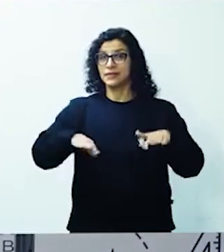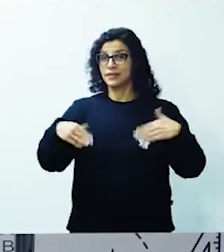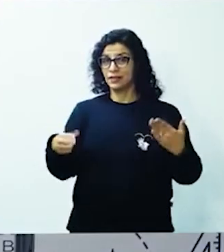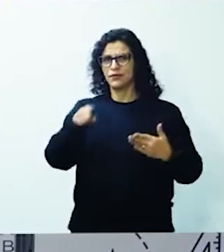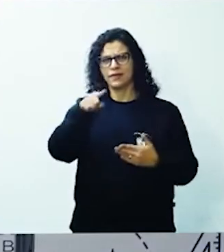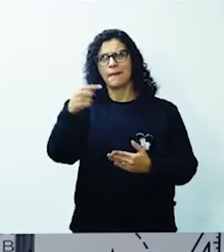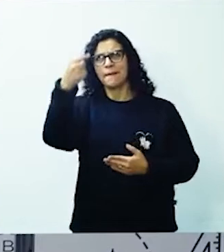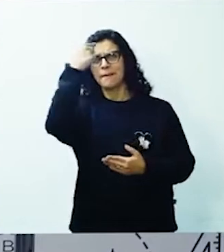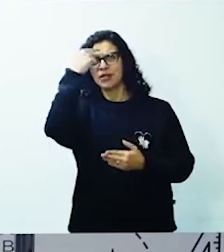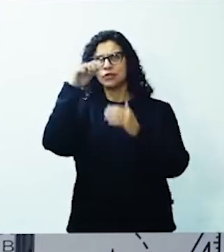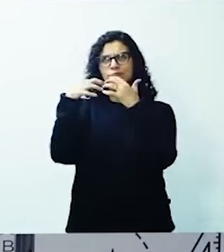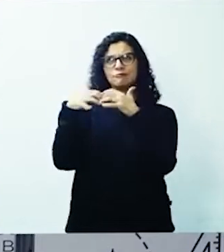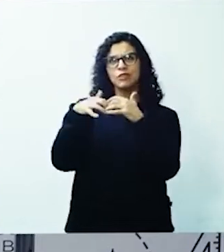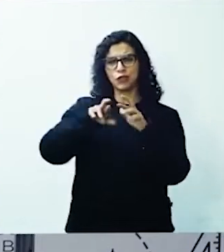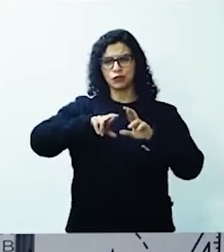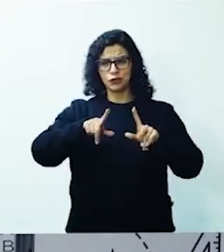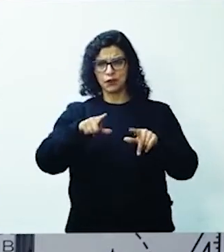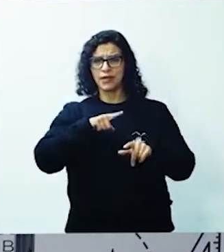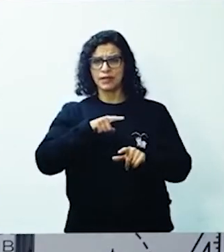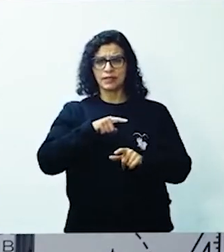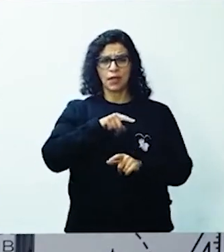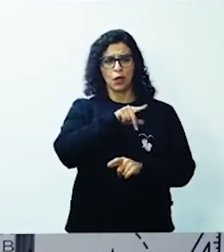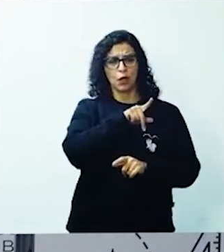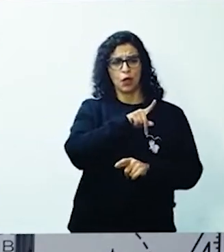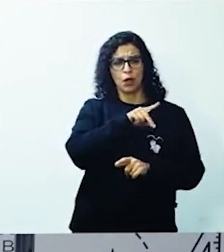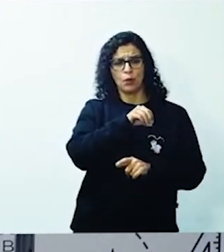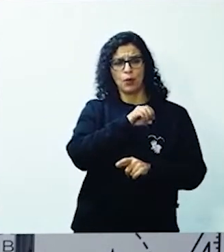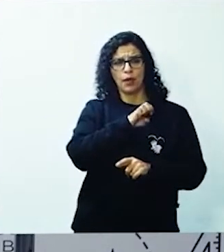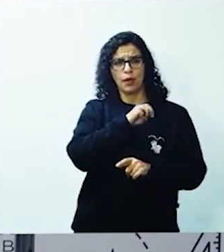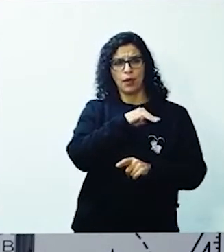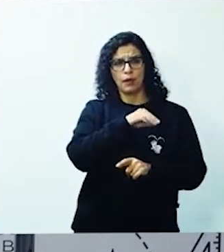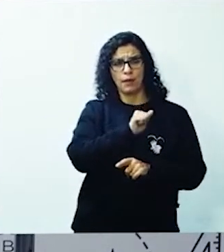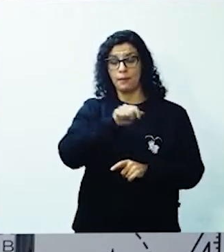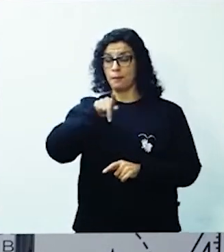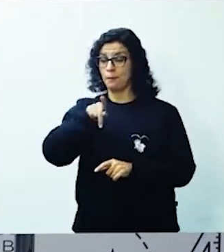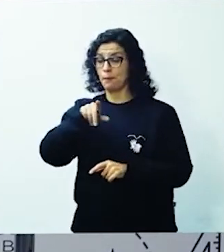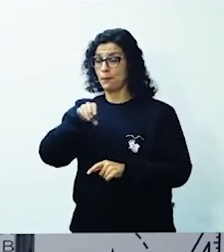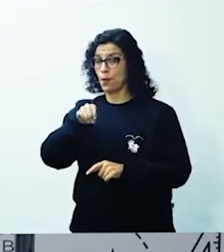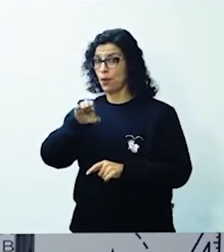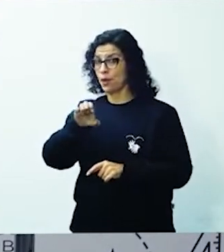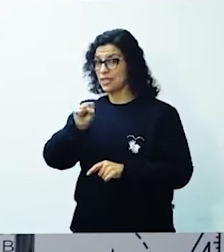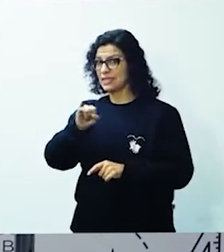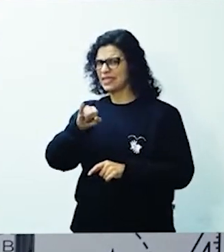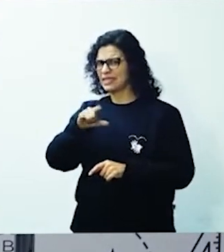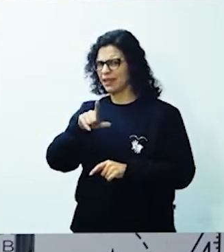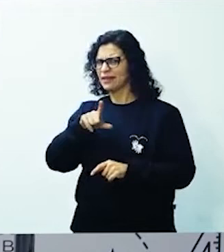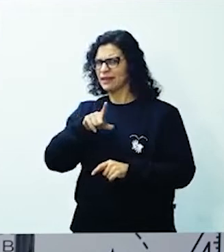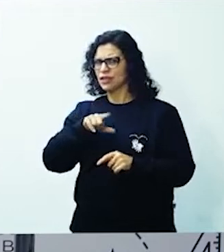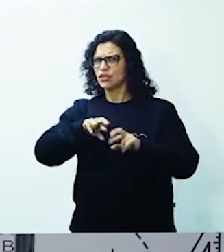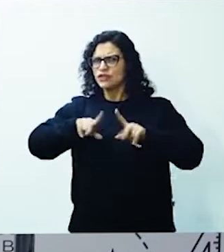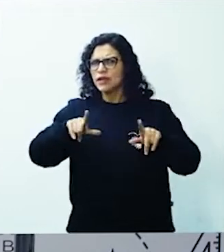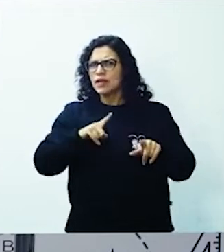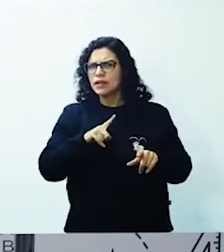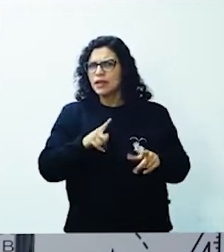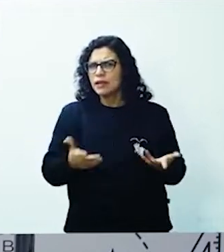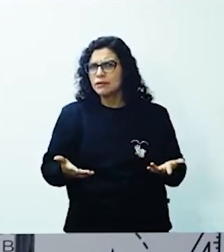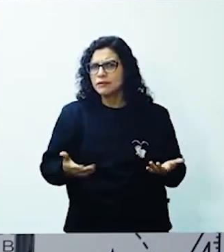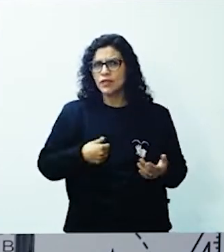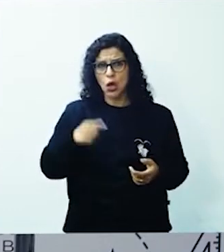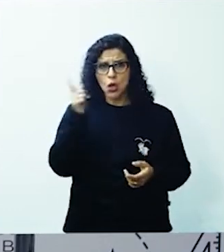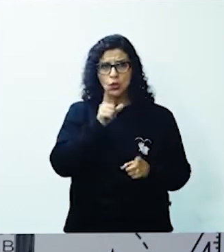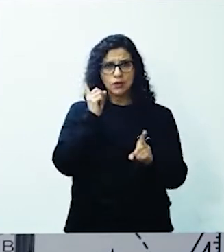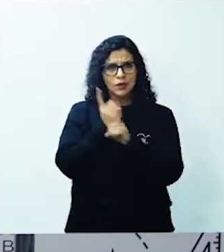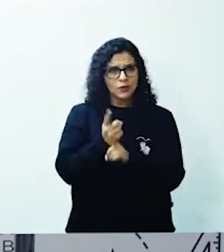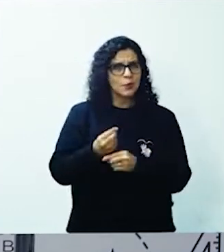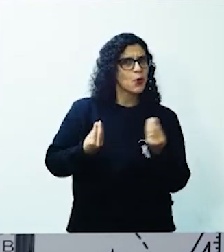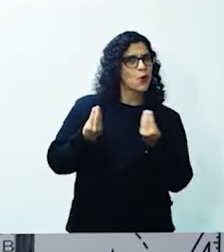Então, conseguiu pensar sobre a diferença entre poema e poesia? Será que existe diferença? E conseguiu